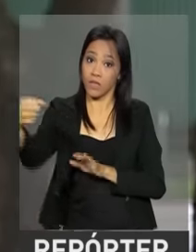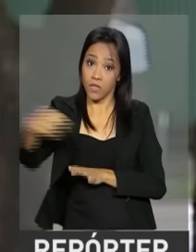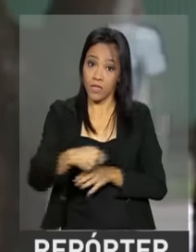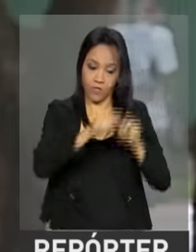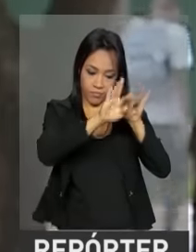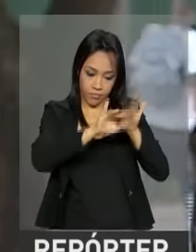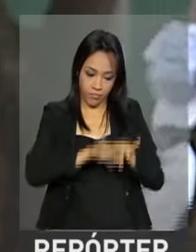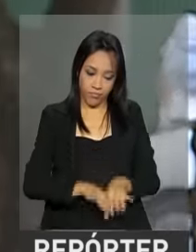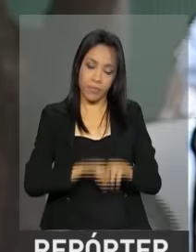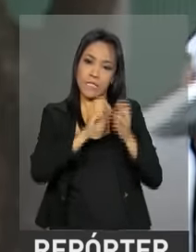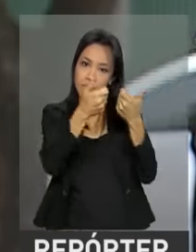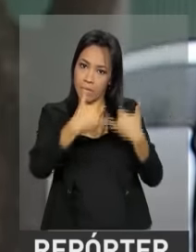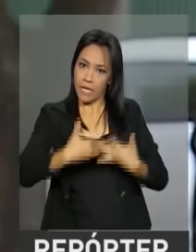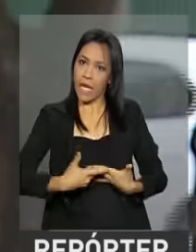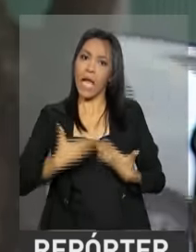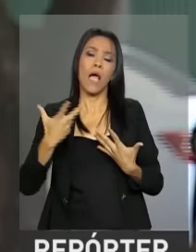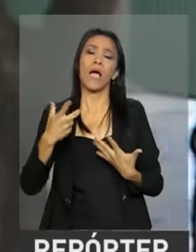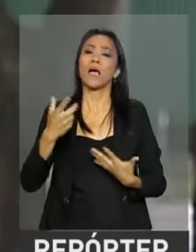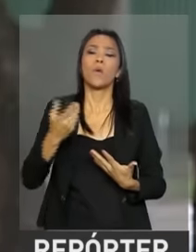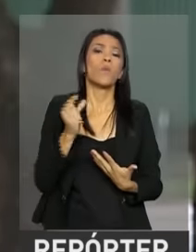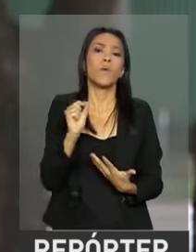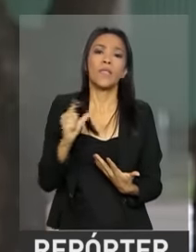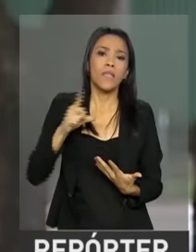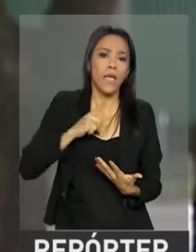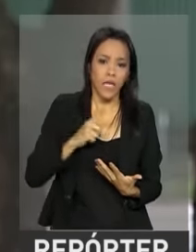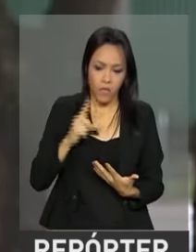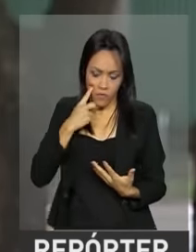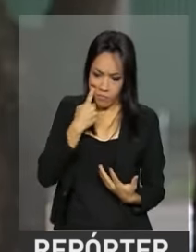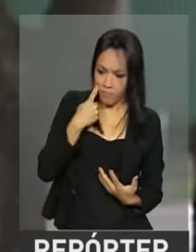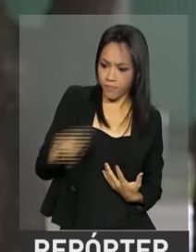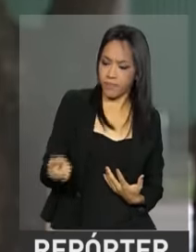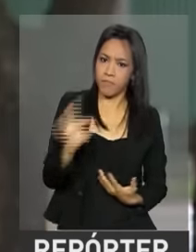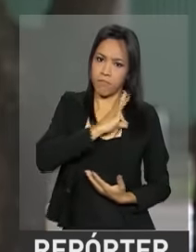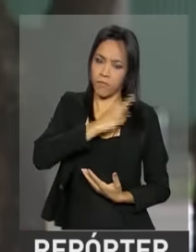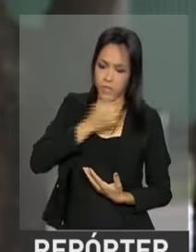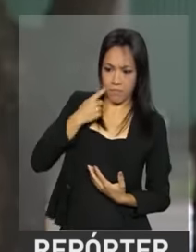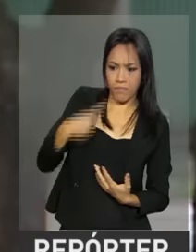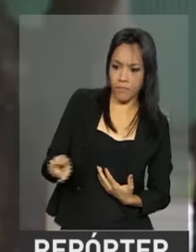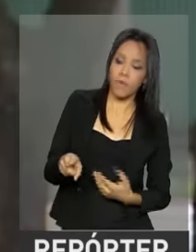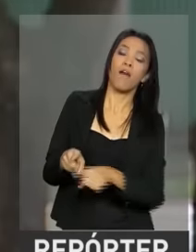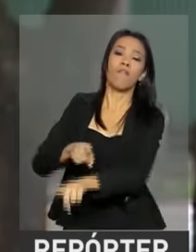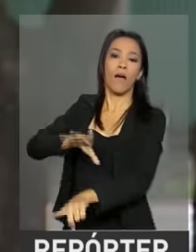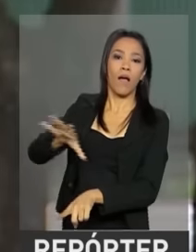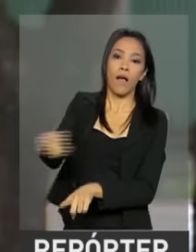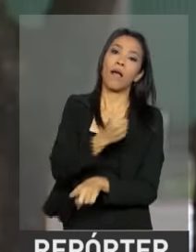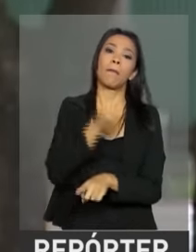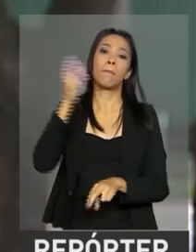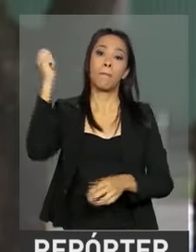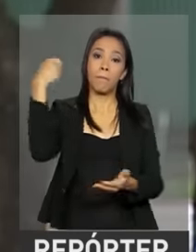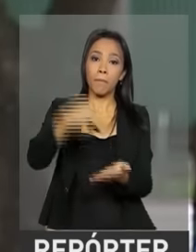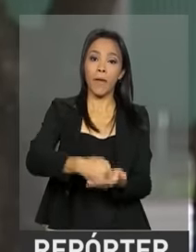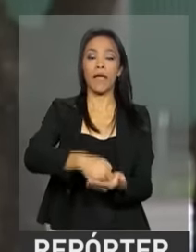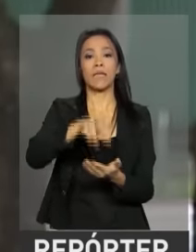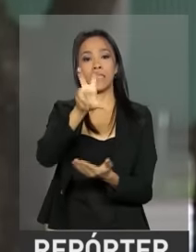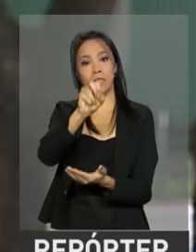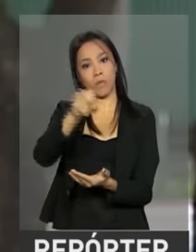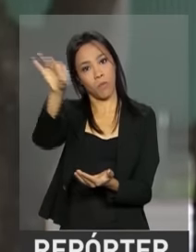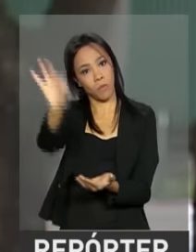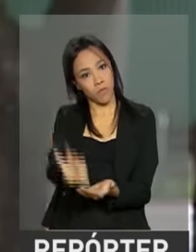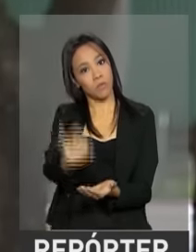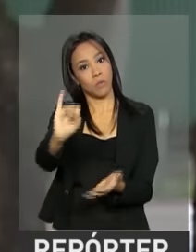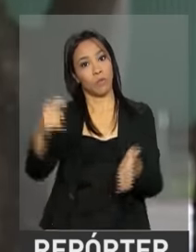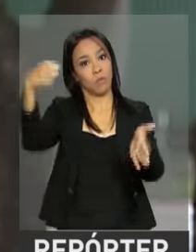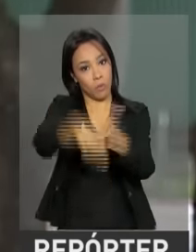declaração ou não fizer a declaração corretamente e for pego pela fiscalização vai pagar 50% de imposto e mais